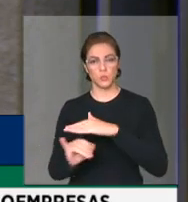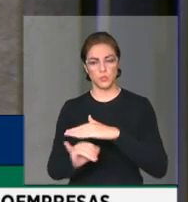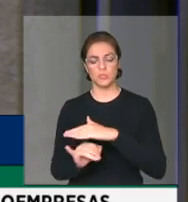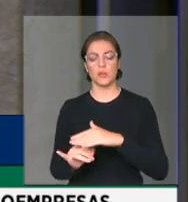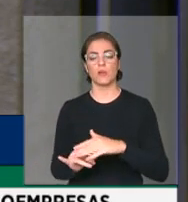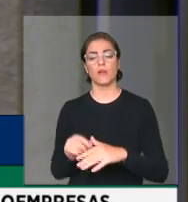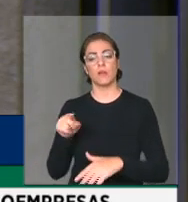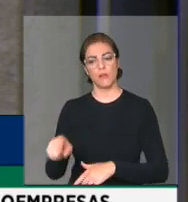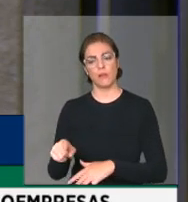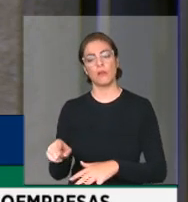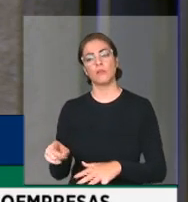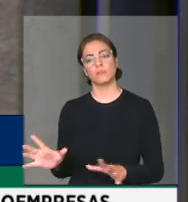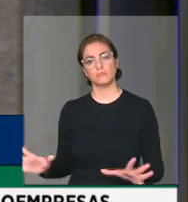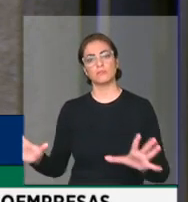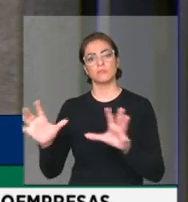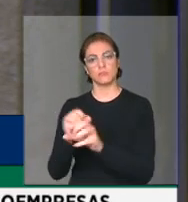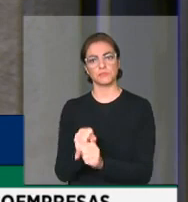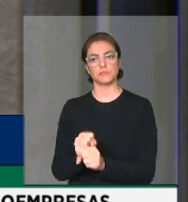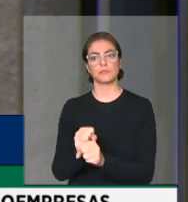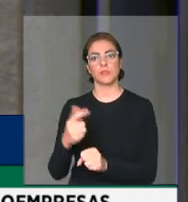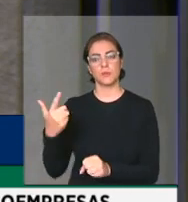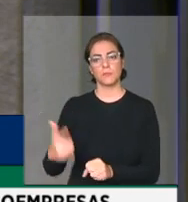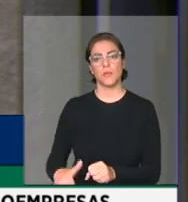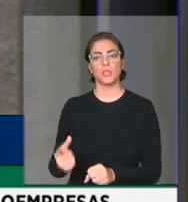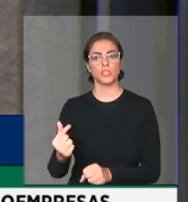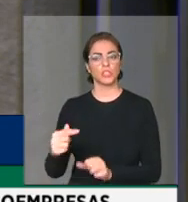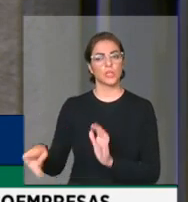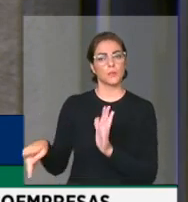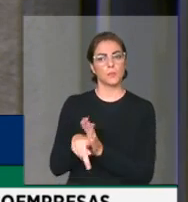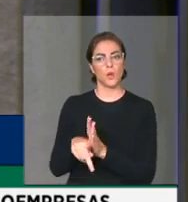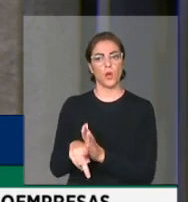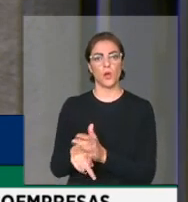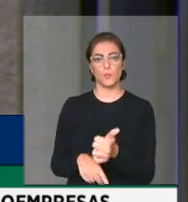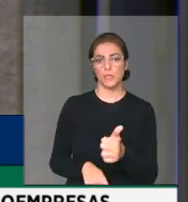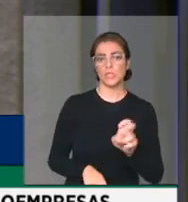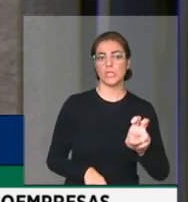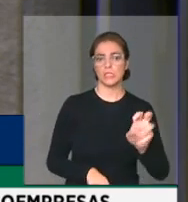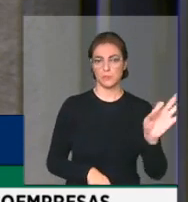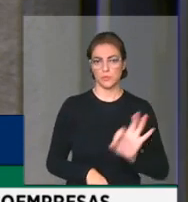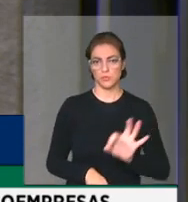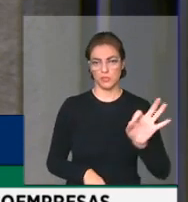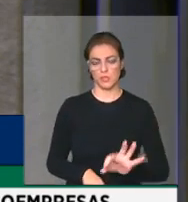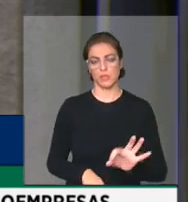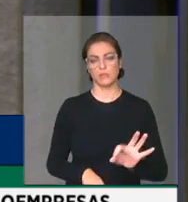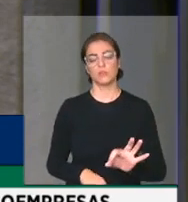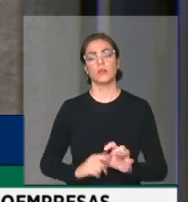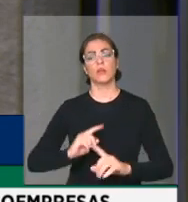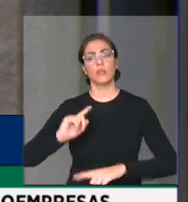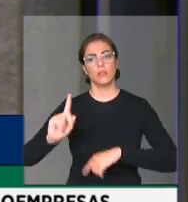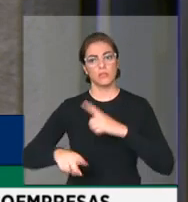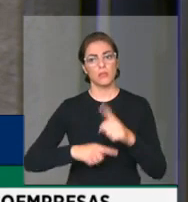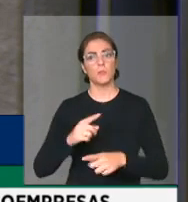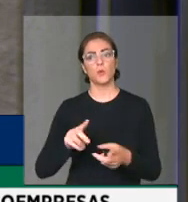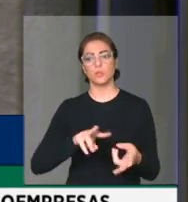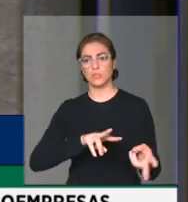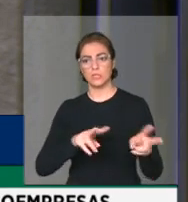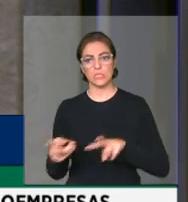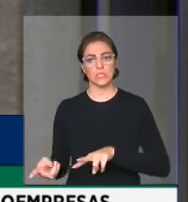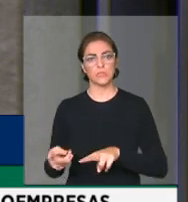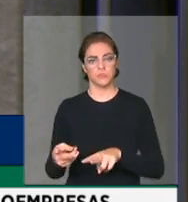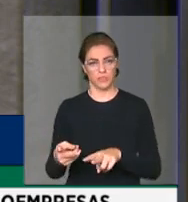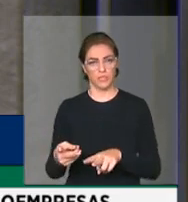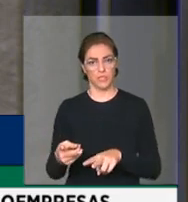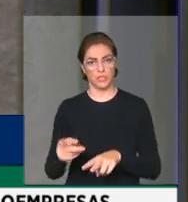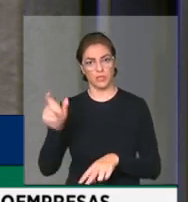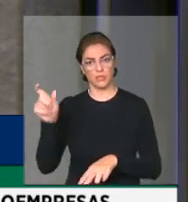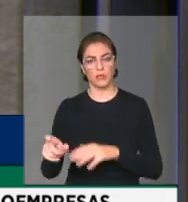vez, somaria a esse montante, com recursos próprios, os outros 15%, e transferiria ao empresário o valor do